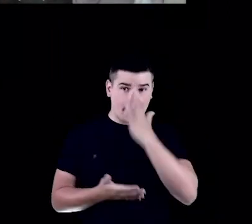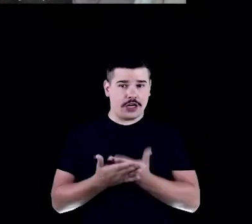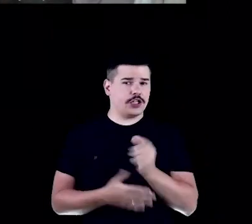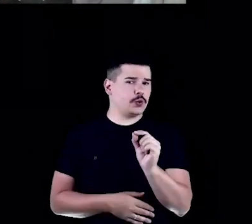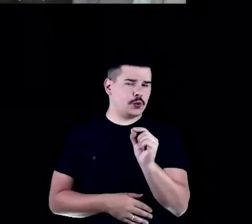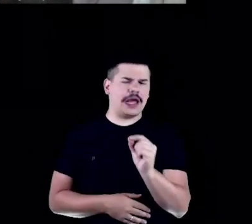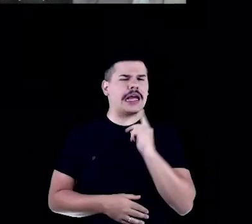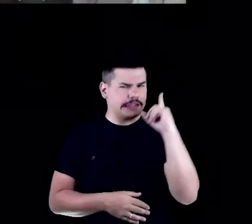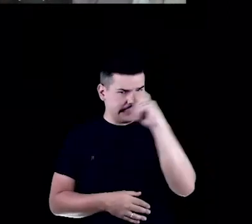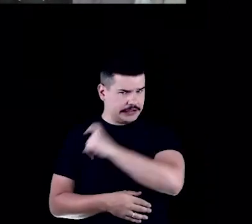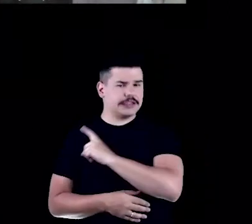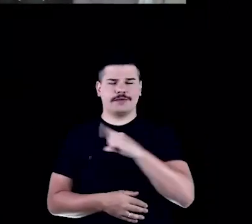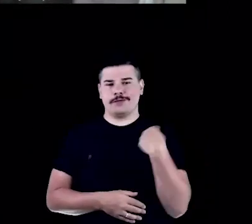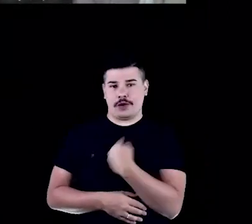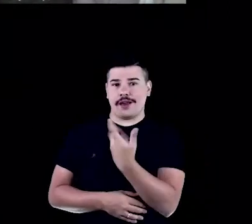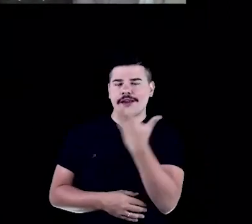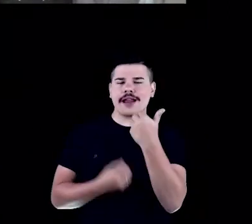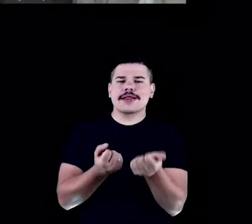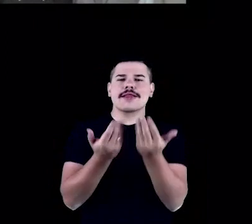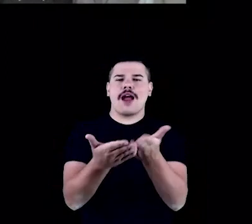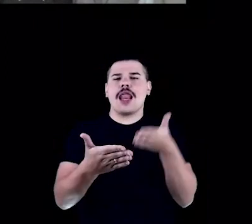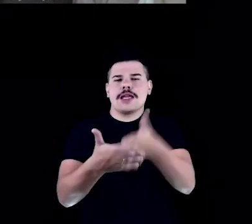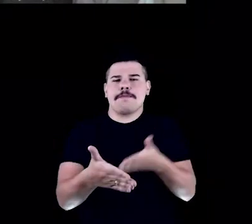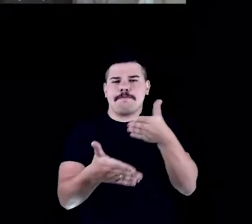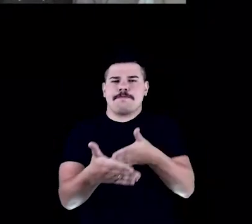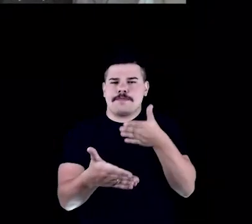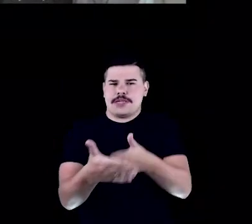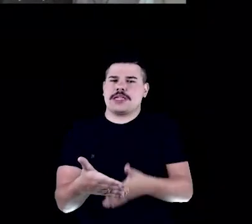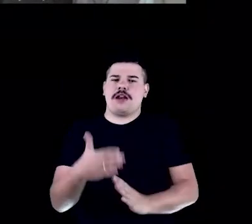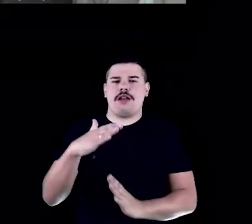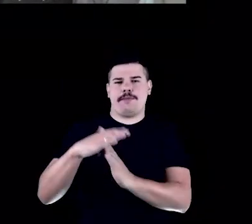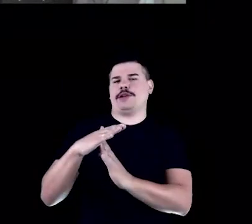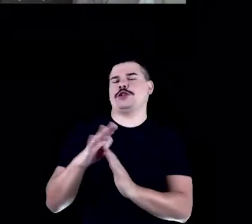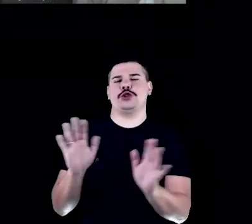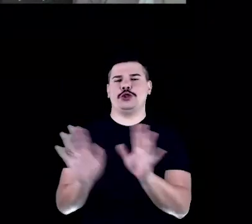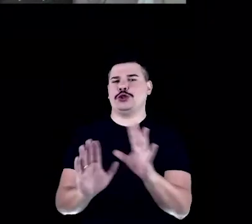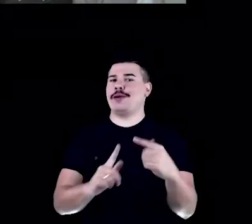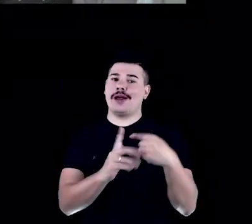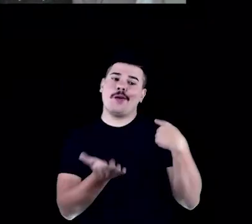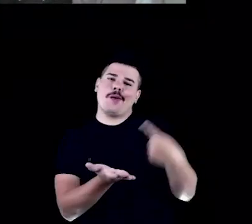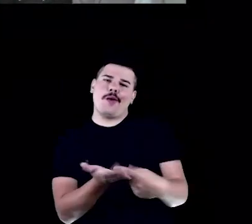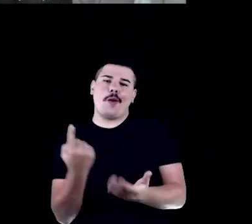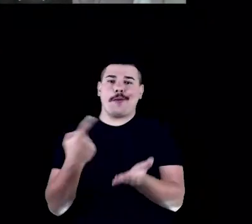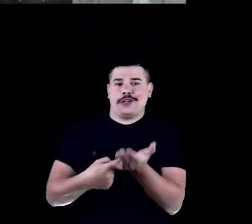eu acho que é muito difícil também querer limitar. Tem um comprometimento que eu acho que ele vai